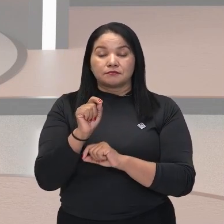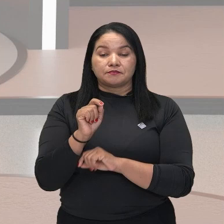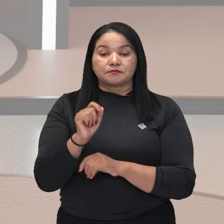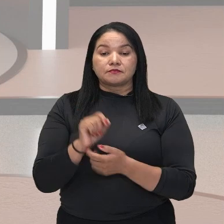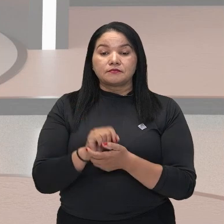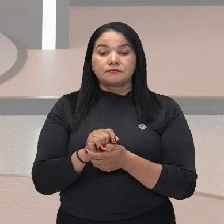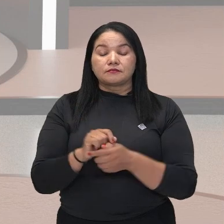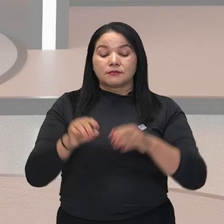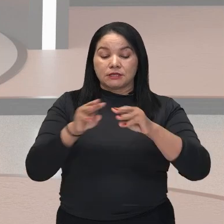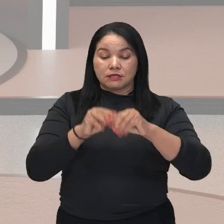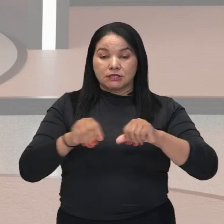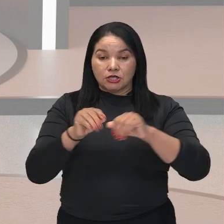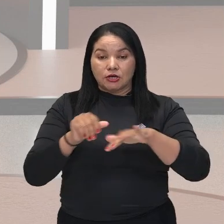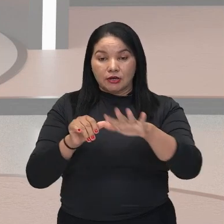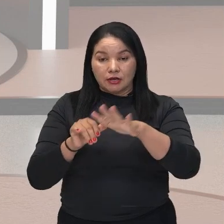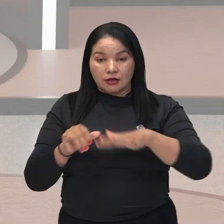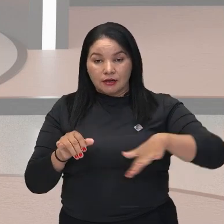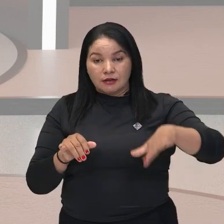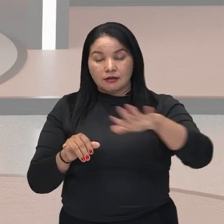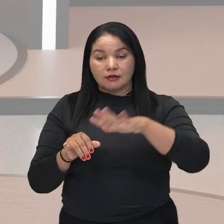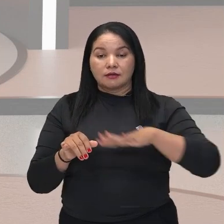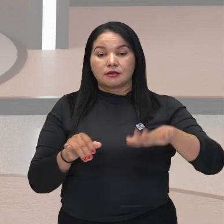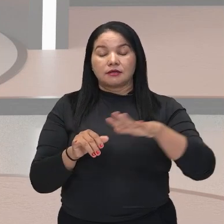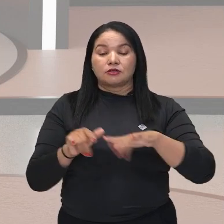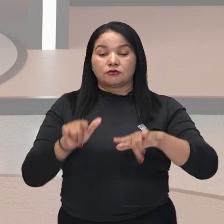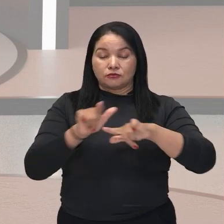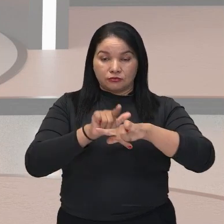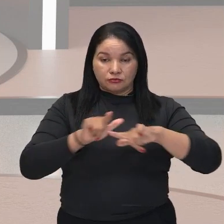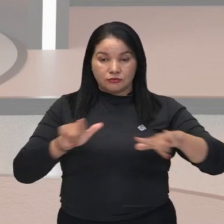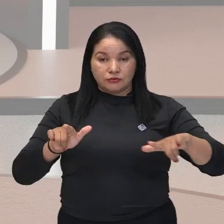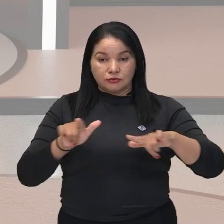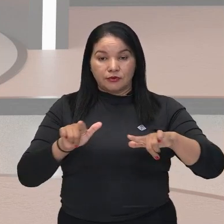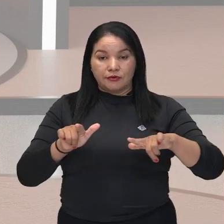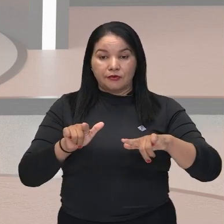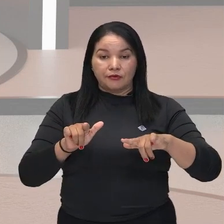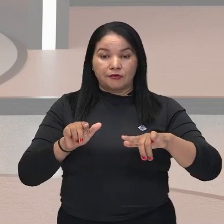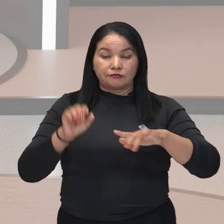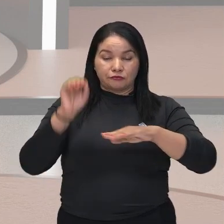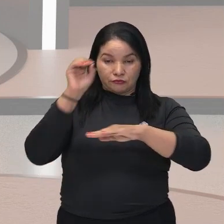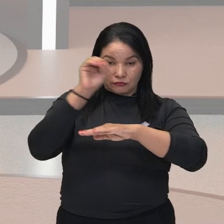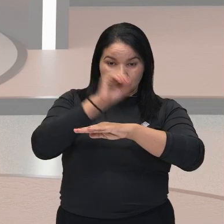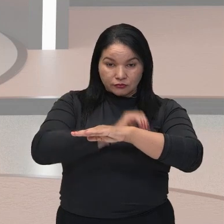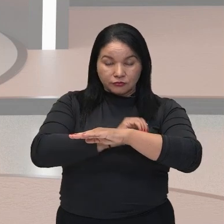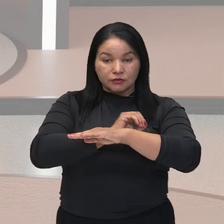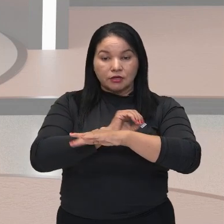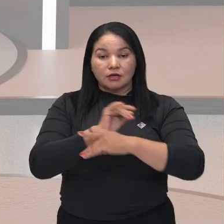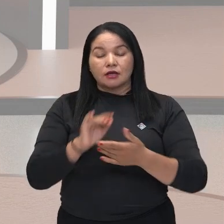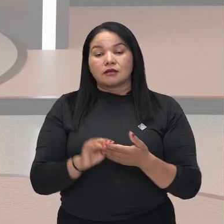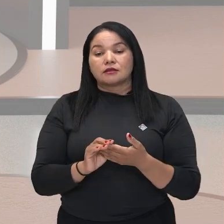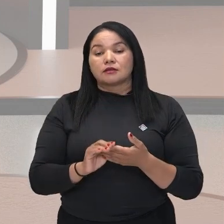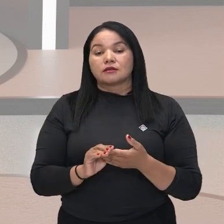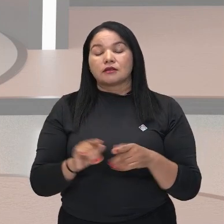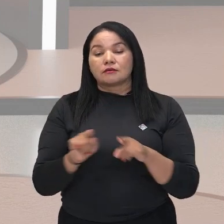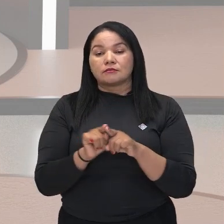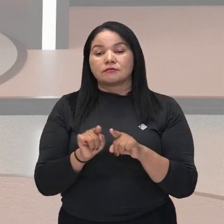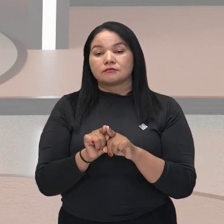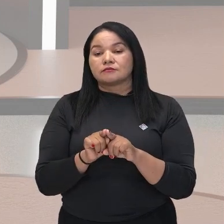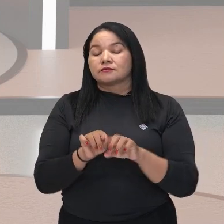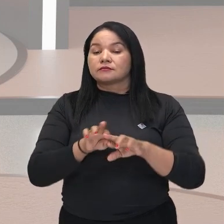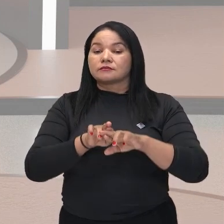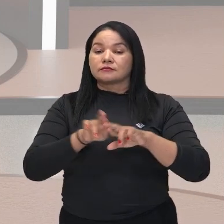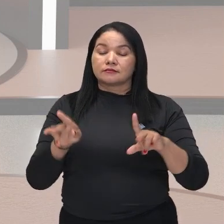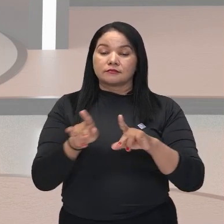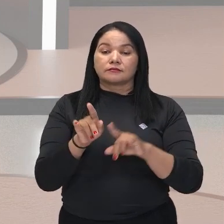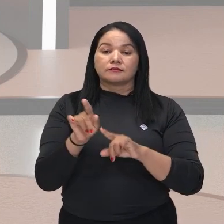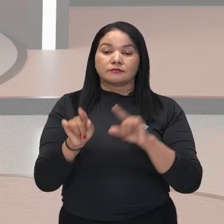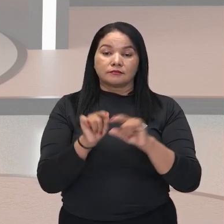de areia, tá? Com esses desertos, com as dunas que acabam surgindo. Normalmente vai ser diferente,